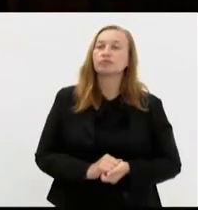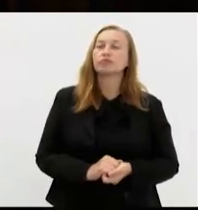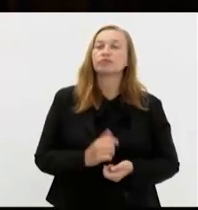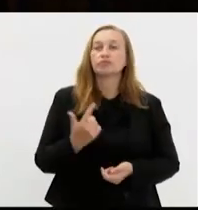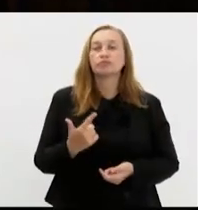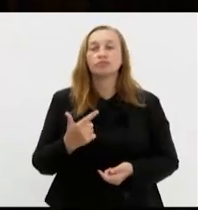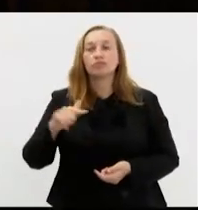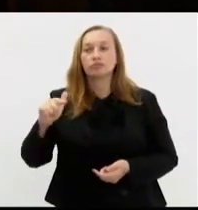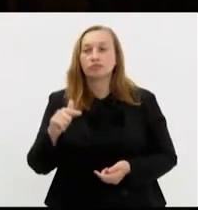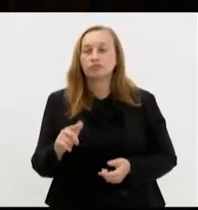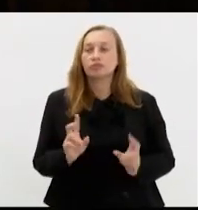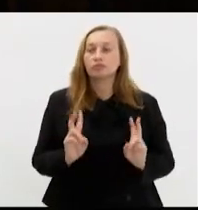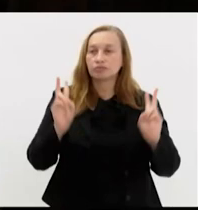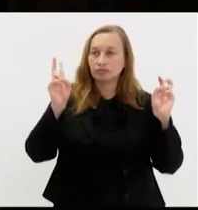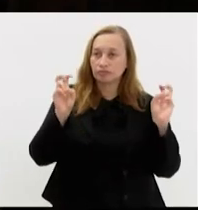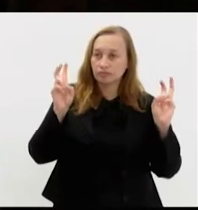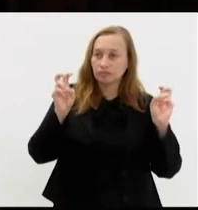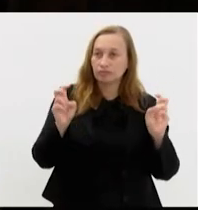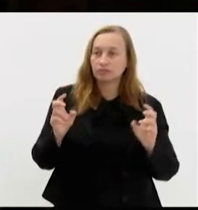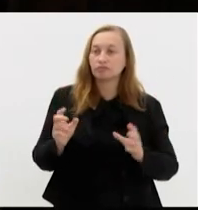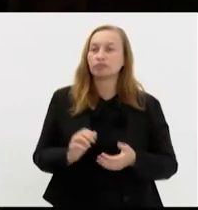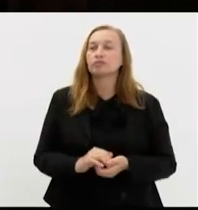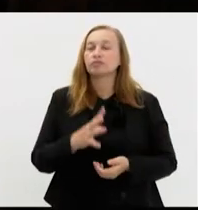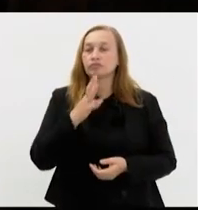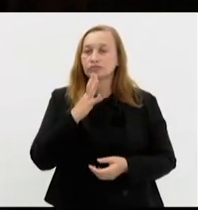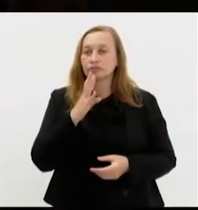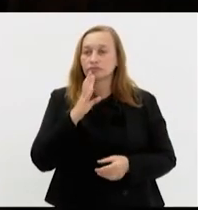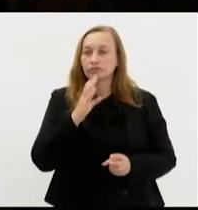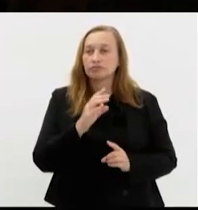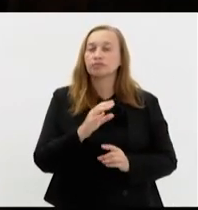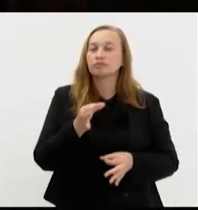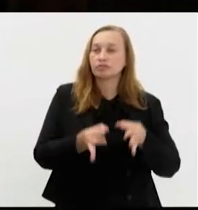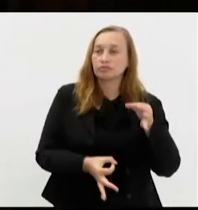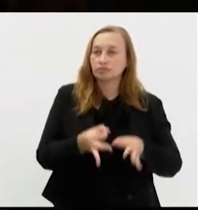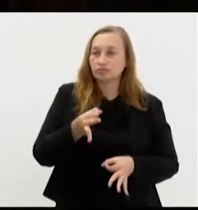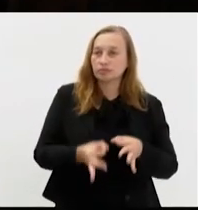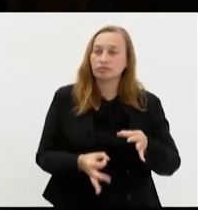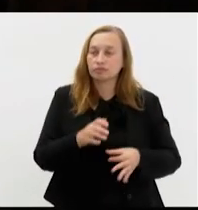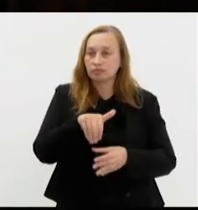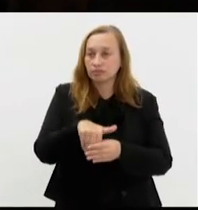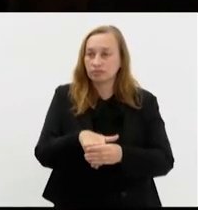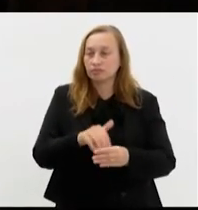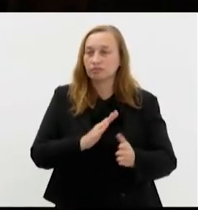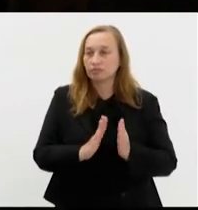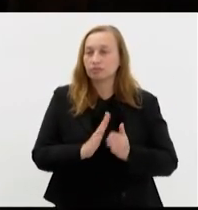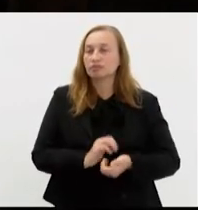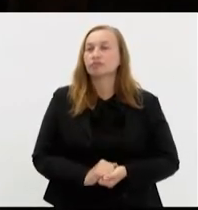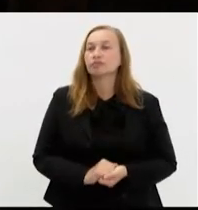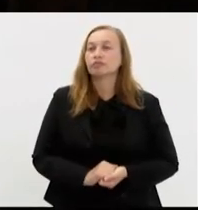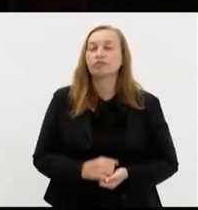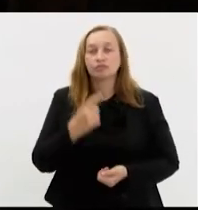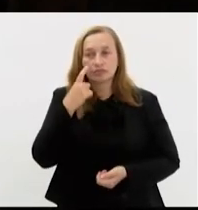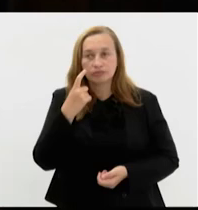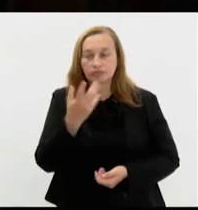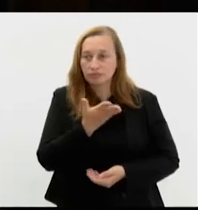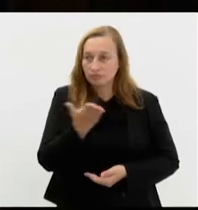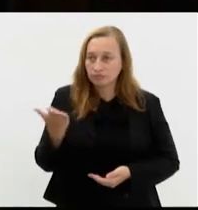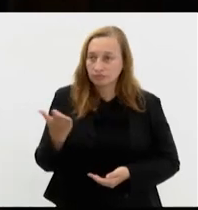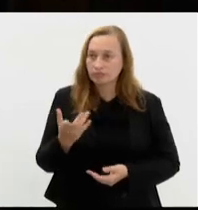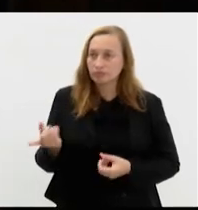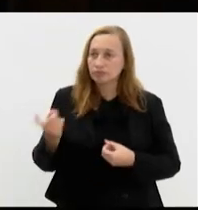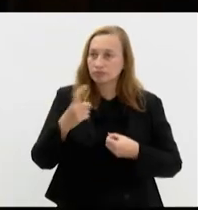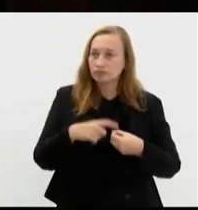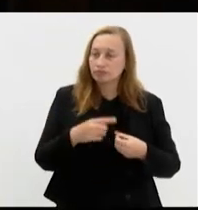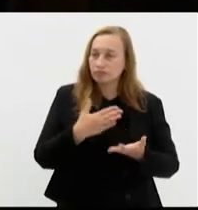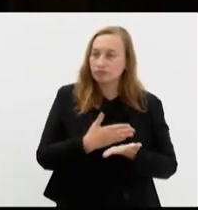questões vão ser trazidas ao conhecimento da Justiça Eleitoral vejam os senhores e aí eu volto ao